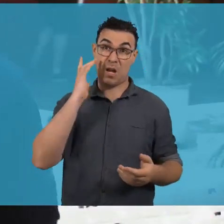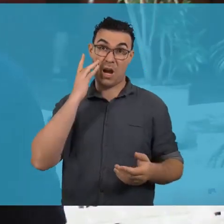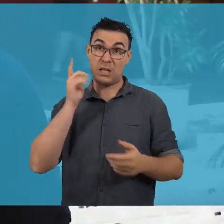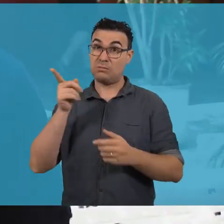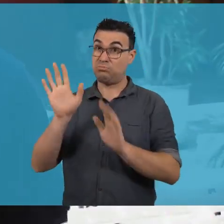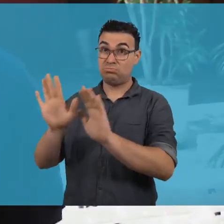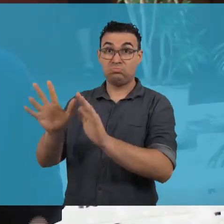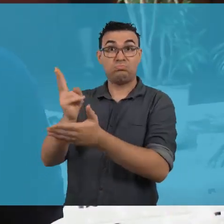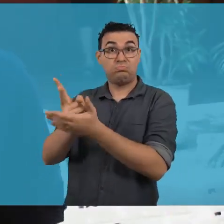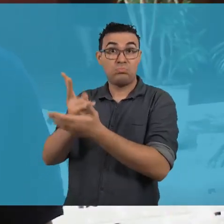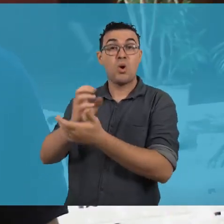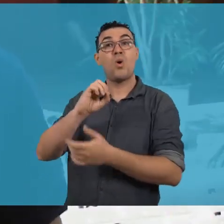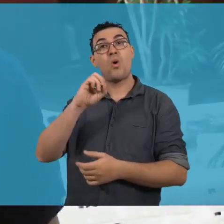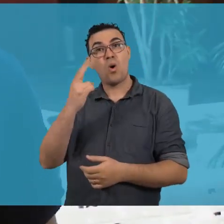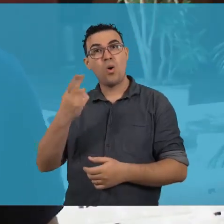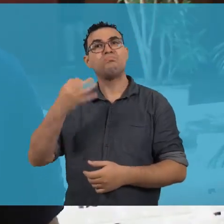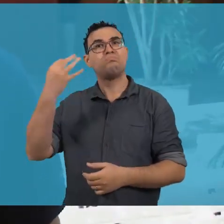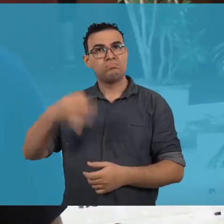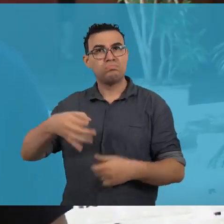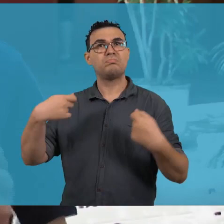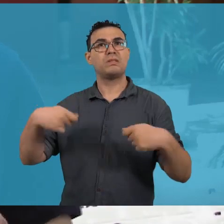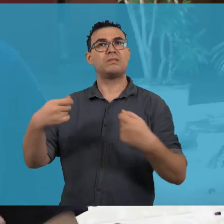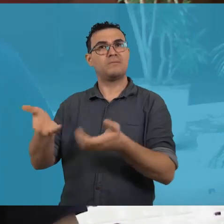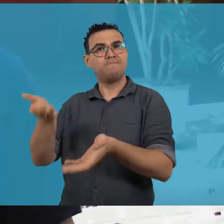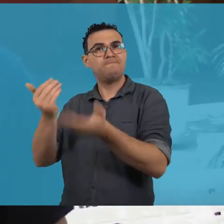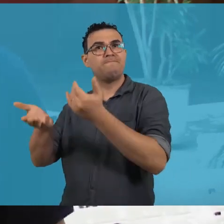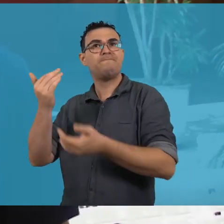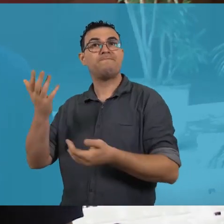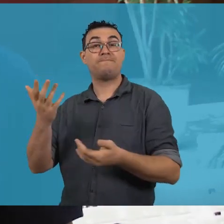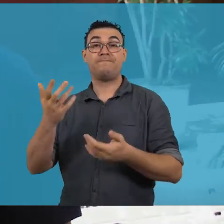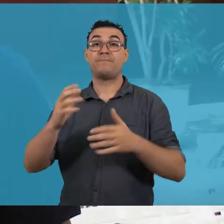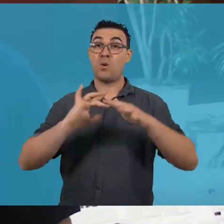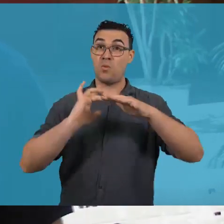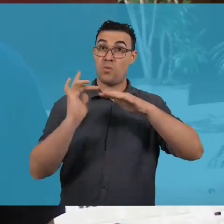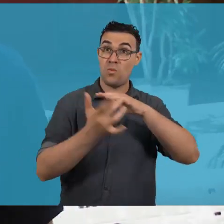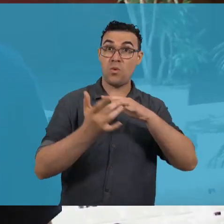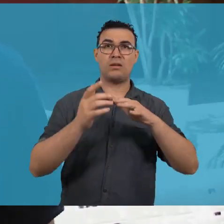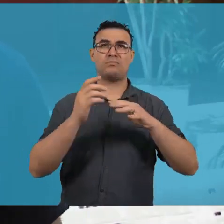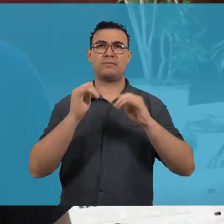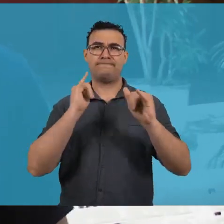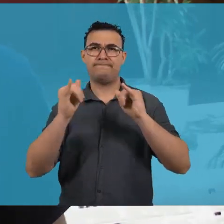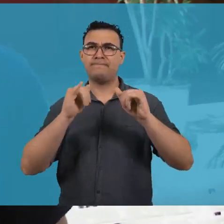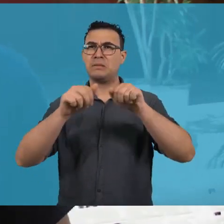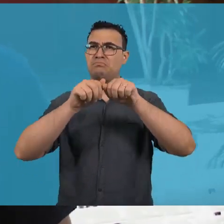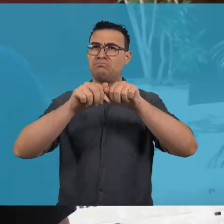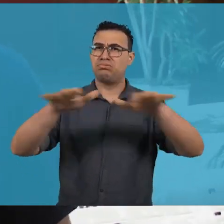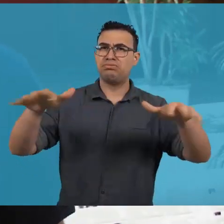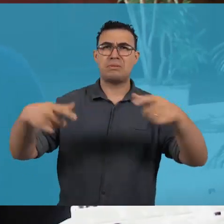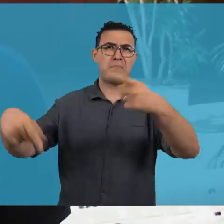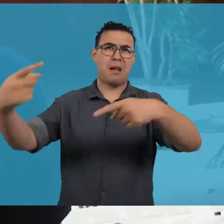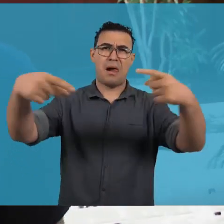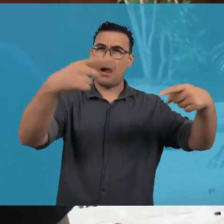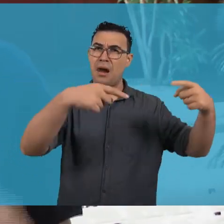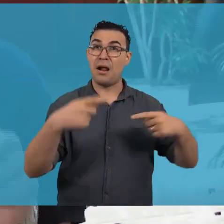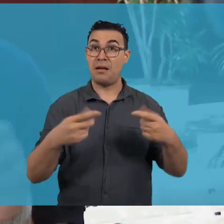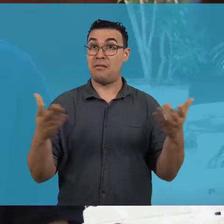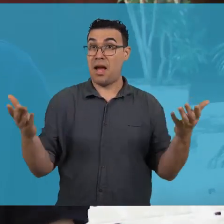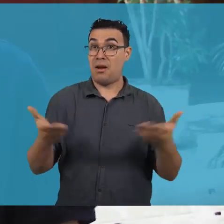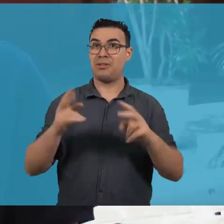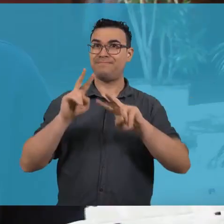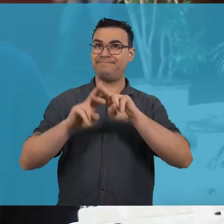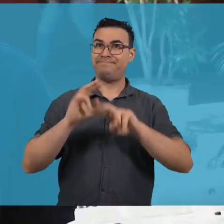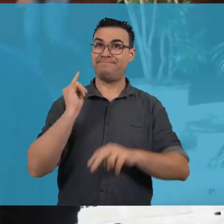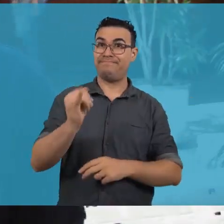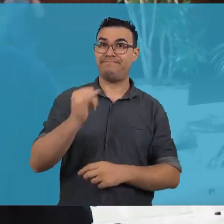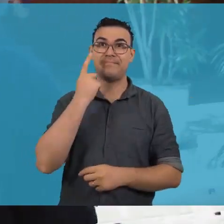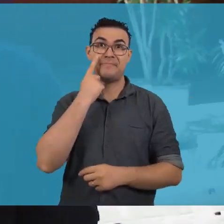o que acha? Os versículos ferem a Constituição ou devem permanecer na praça? Viralizou. Rendeu textão e treta na web? Isso é assunto